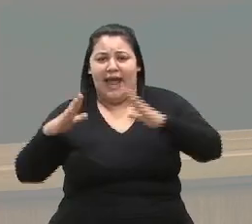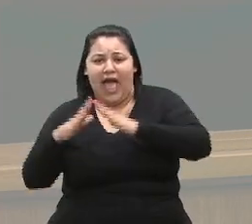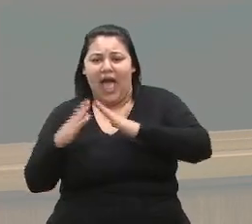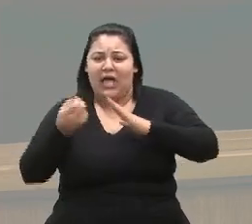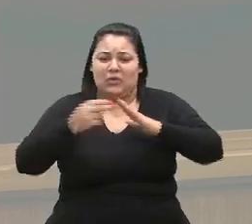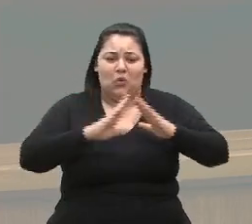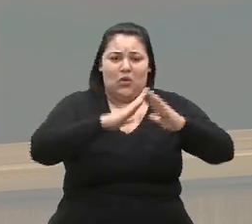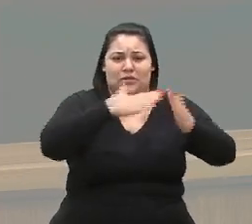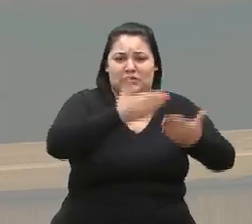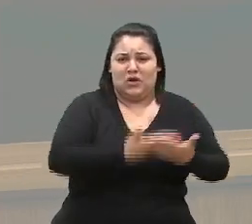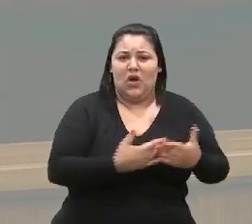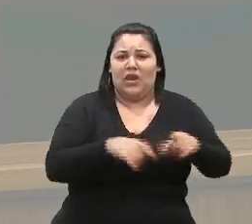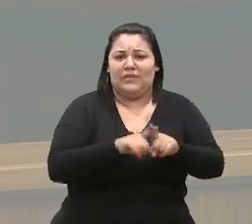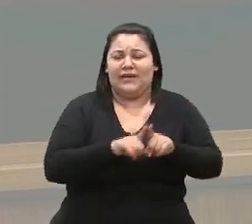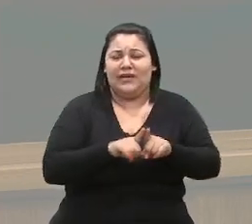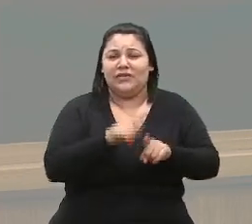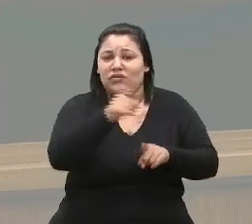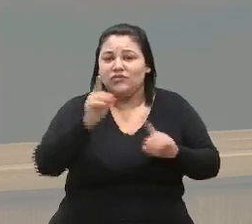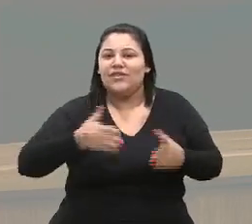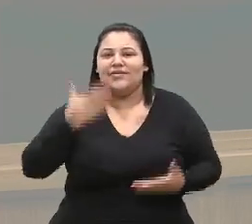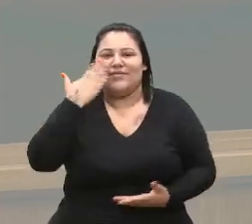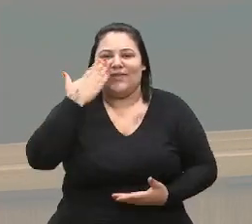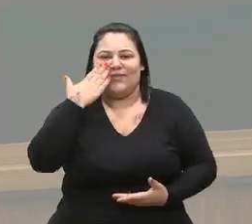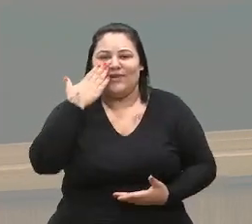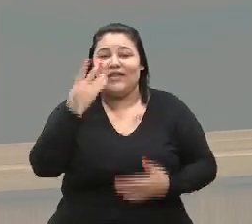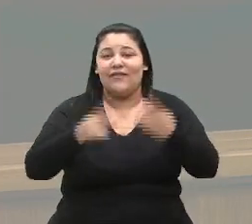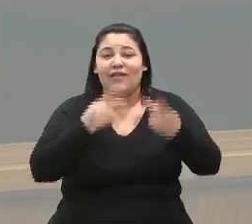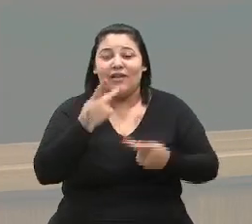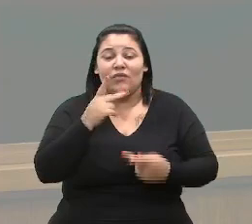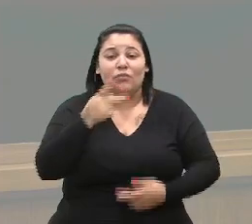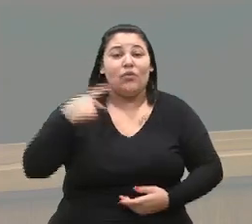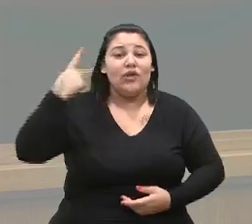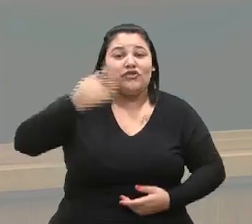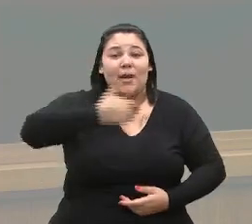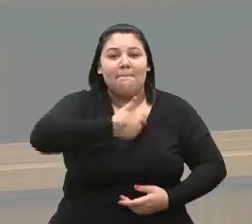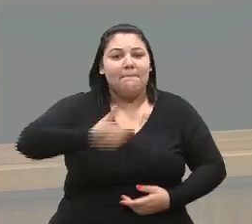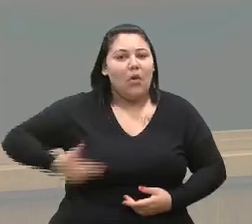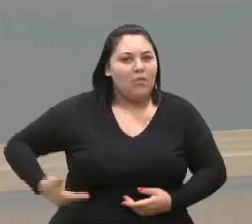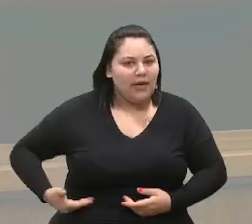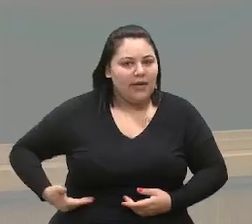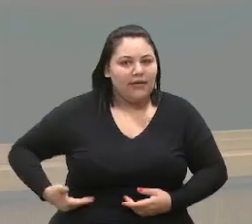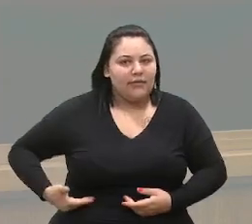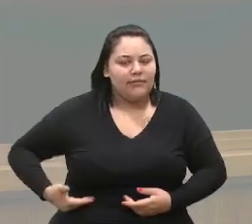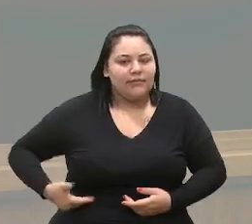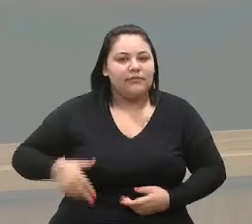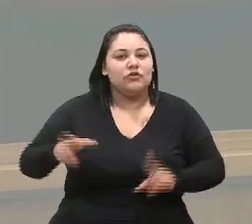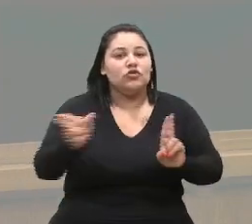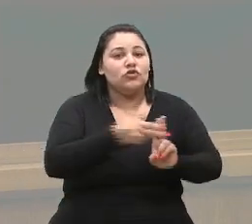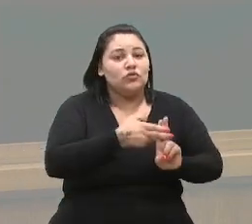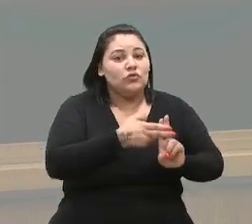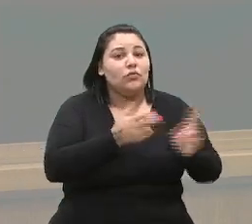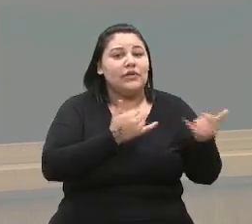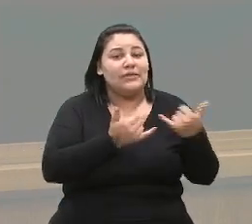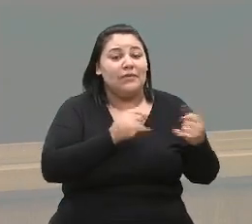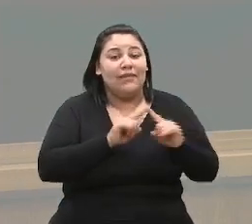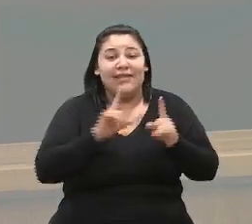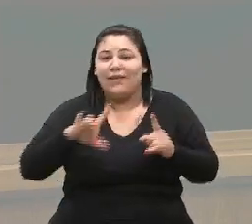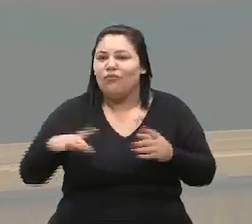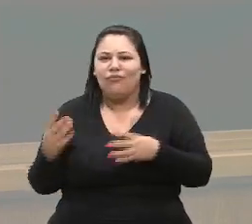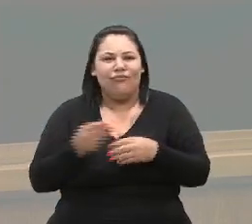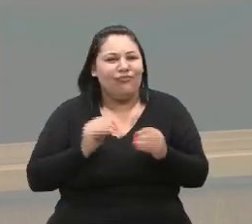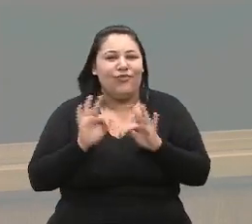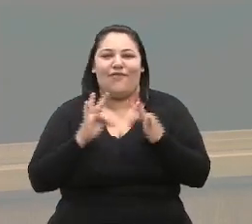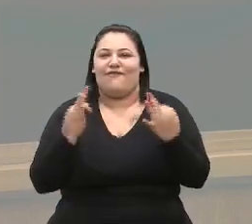nas escolas. A gente sabe que aqui a gente está falando de política pública de SUS, por exemplo, mas tem muitas